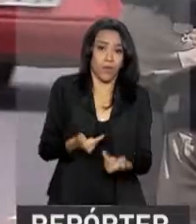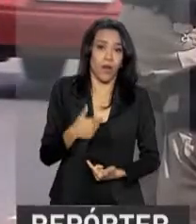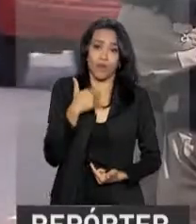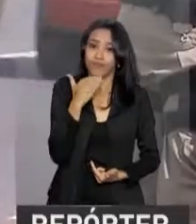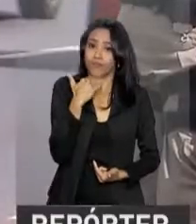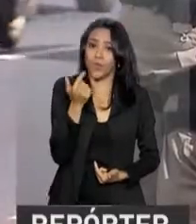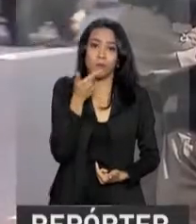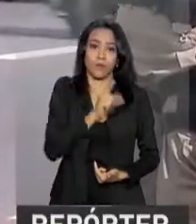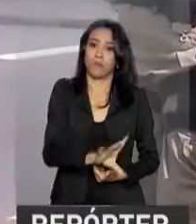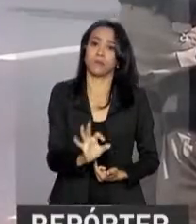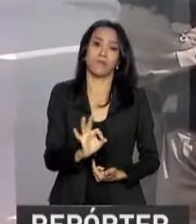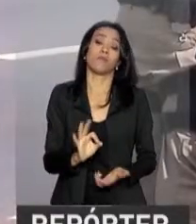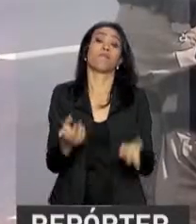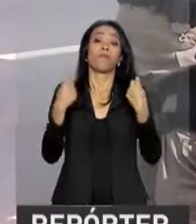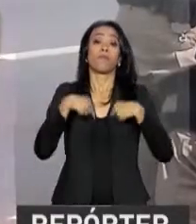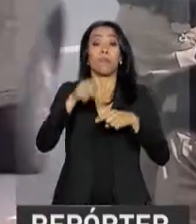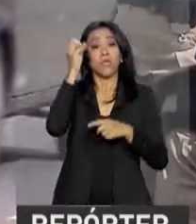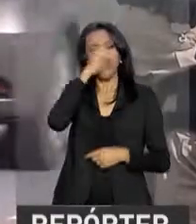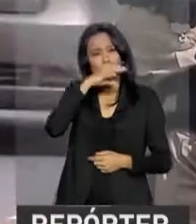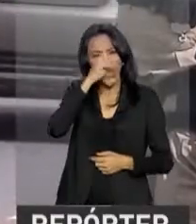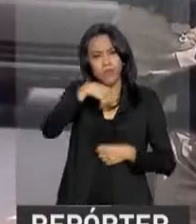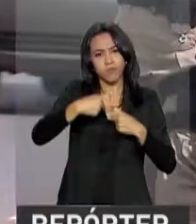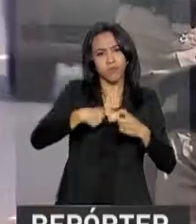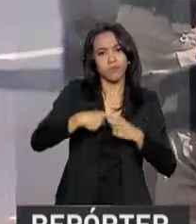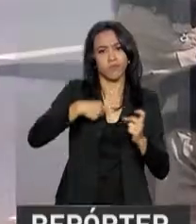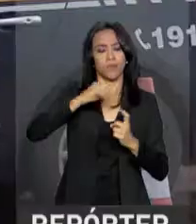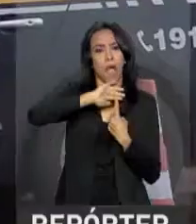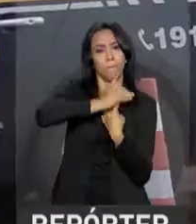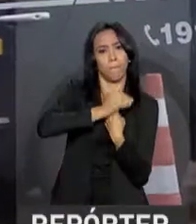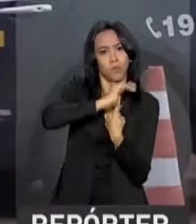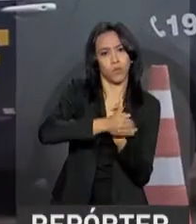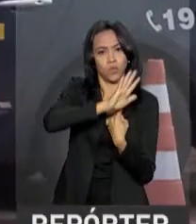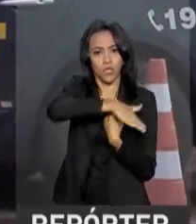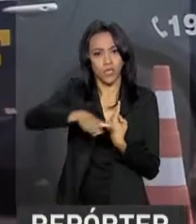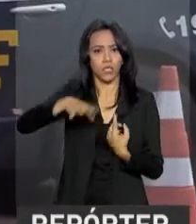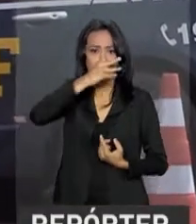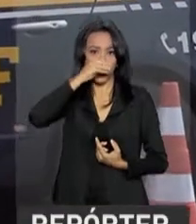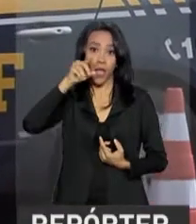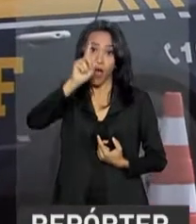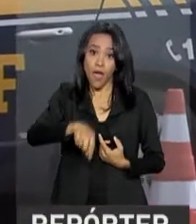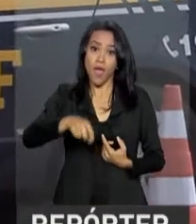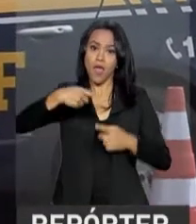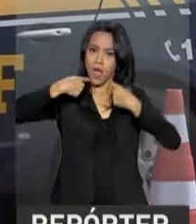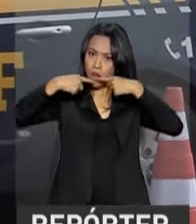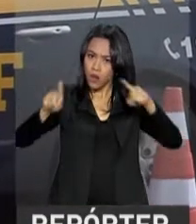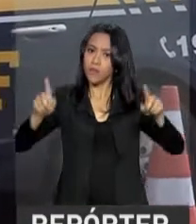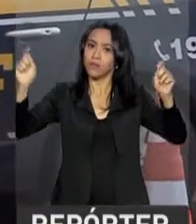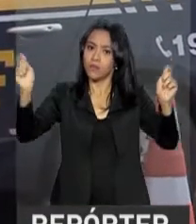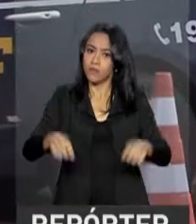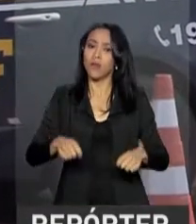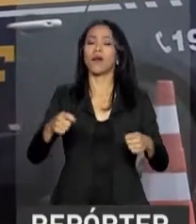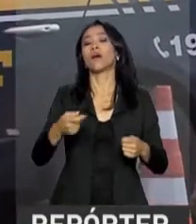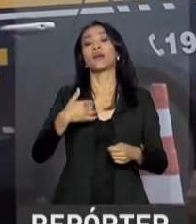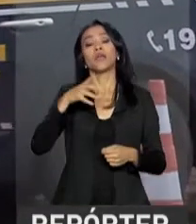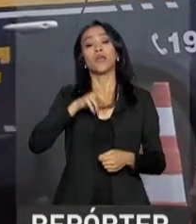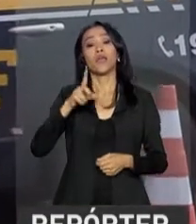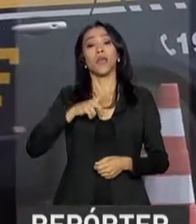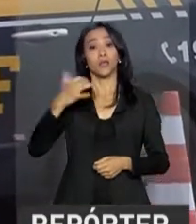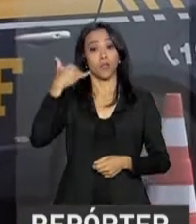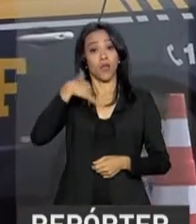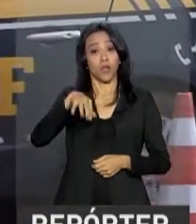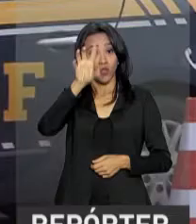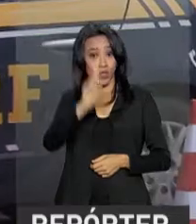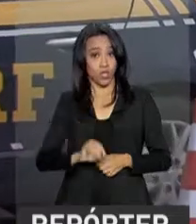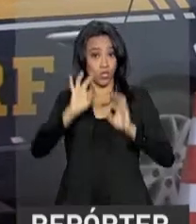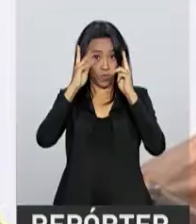exploração sexual de menores deve ser denunciada e um dos canais é a central de proteção dos direitos humanos do governo